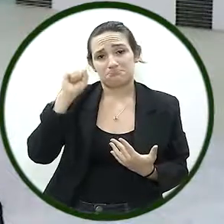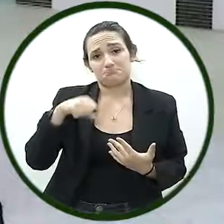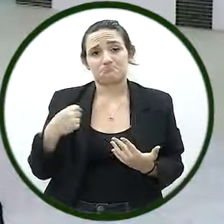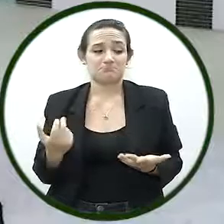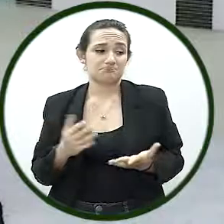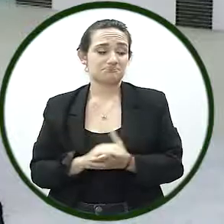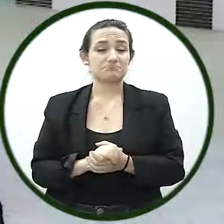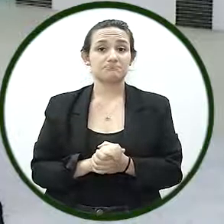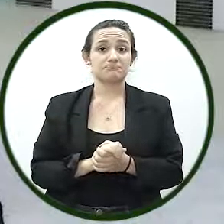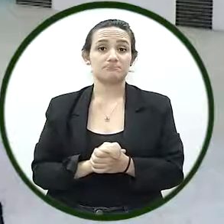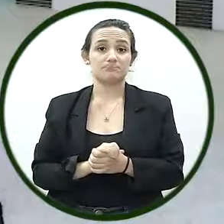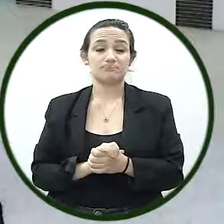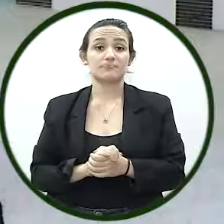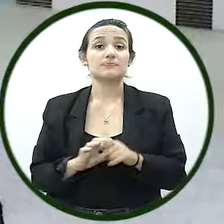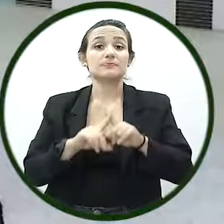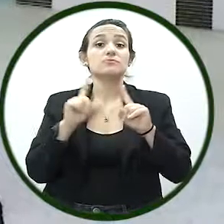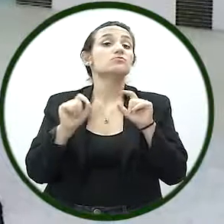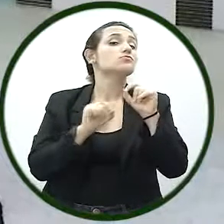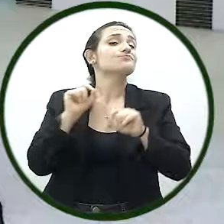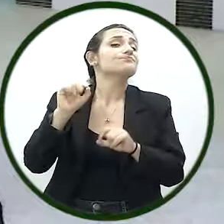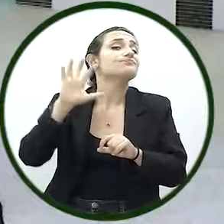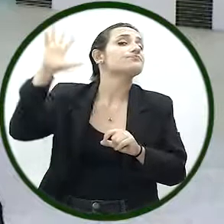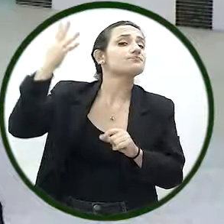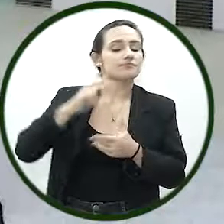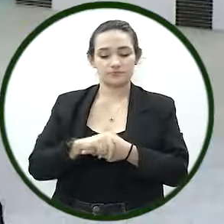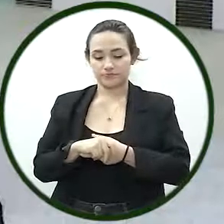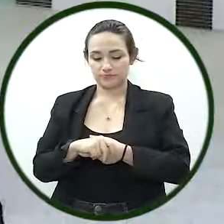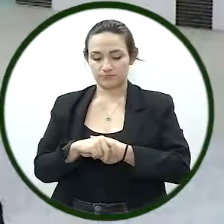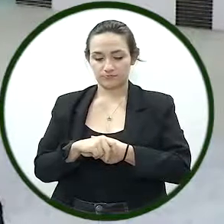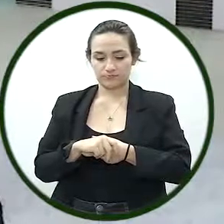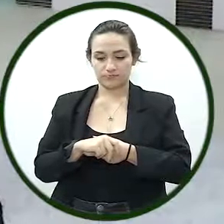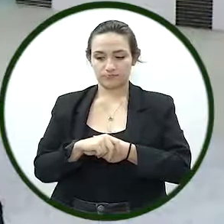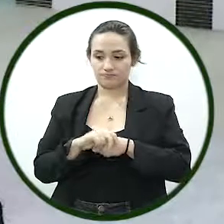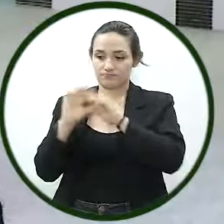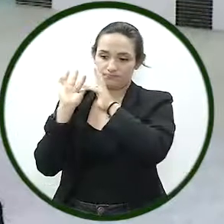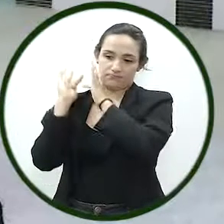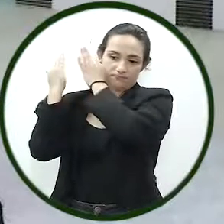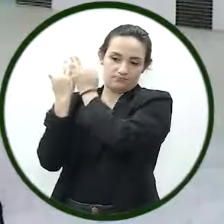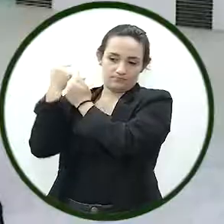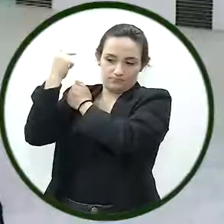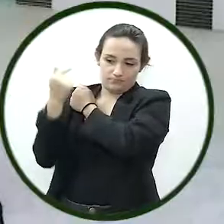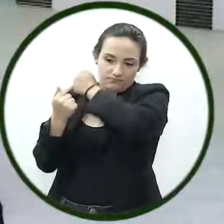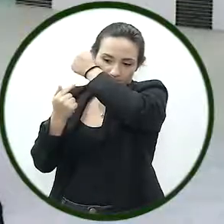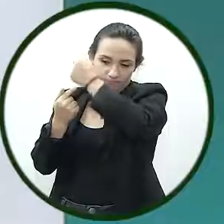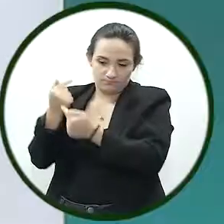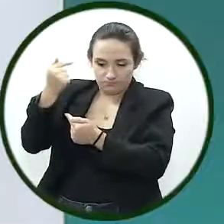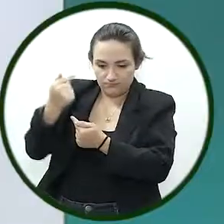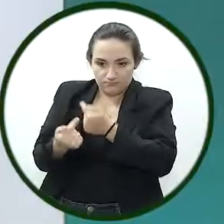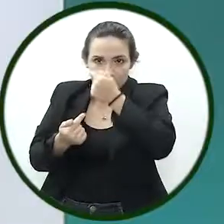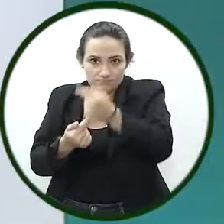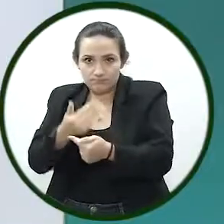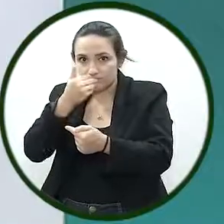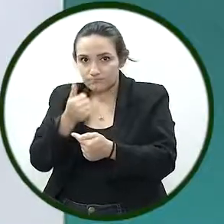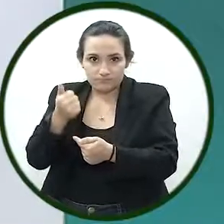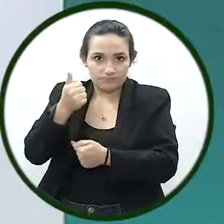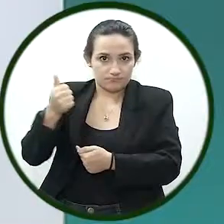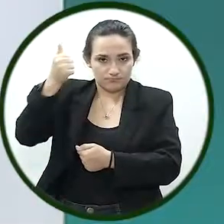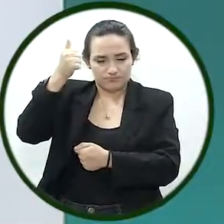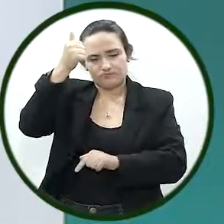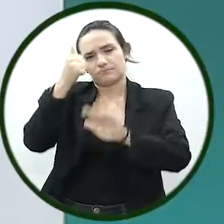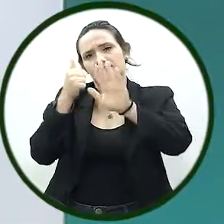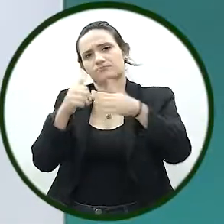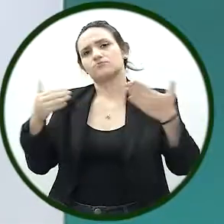coloquiais. Mas ela foi se aprimorando de acordo com os propósitos e objetivos que se deseja alcançar. Com essa violência, esse